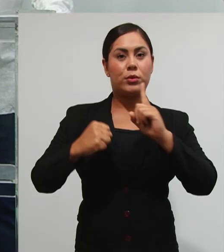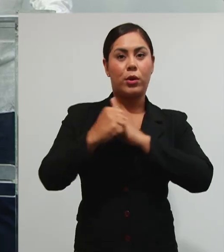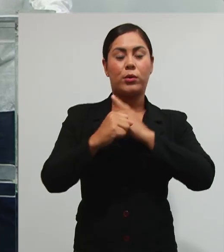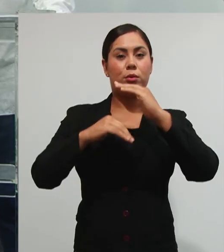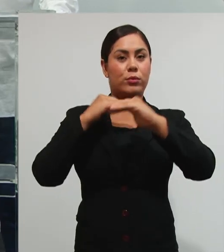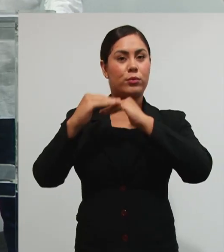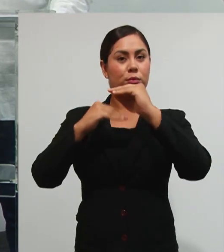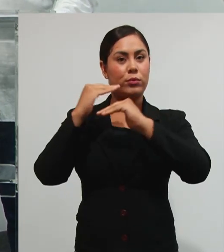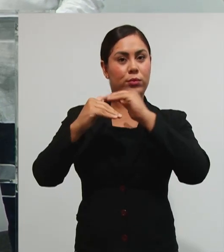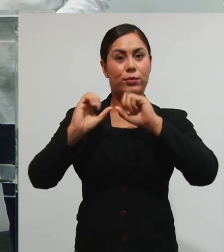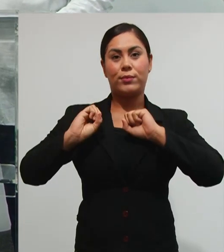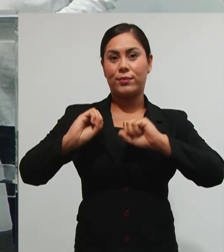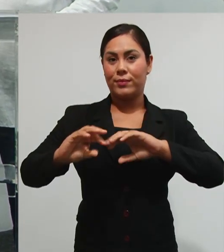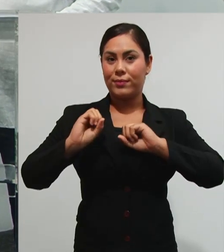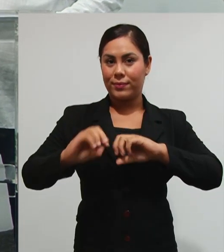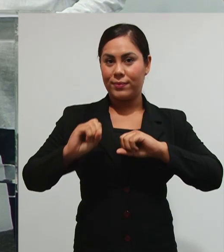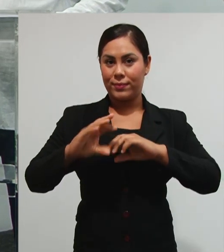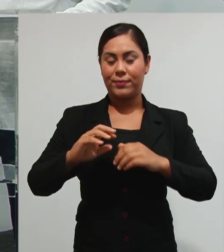socioconstrutivistas da educação.